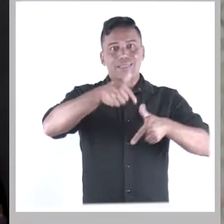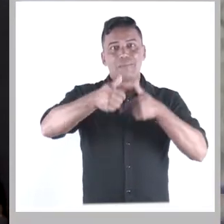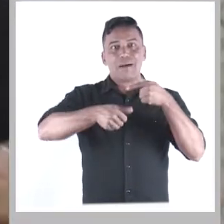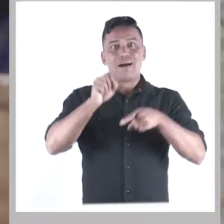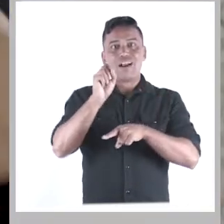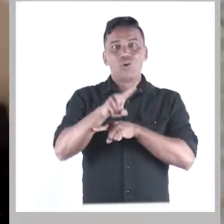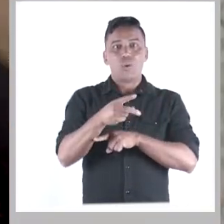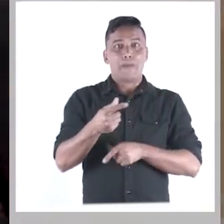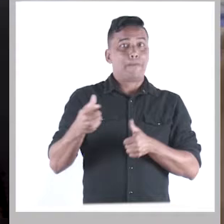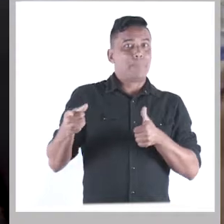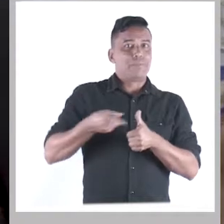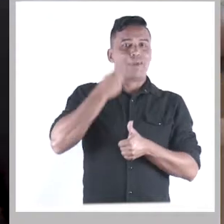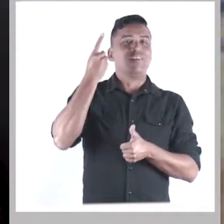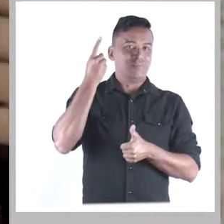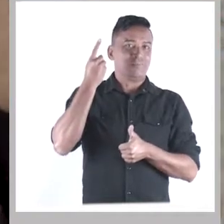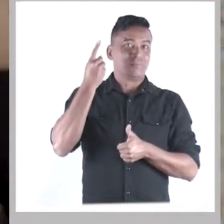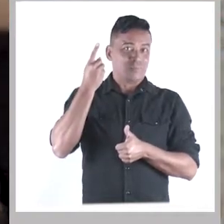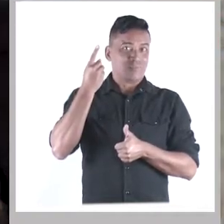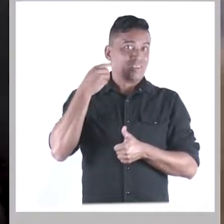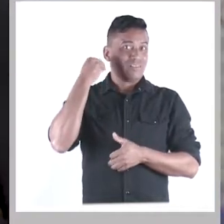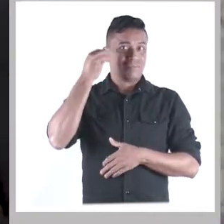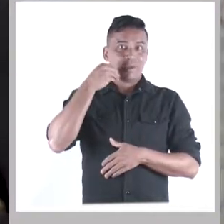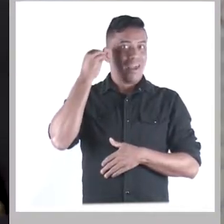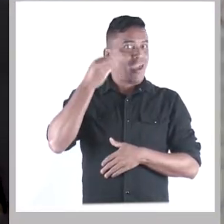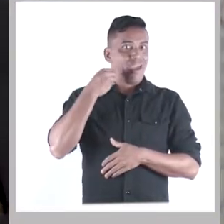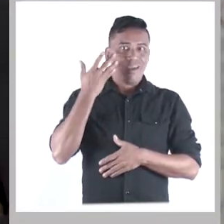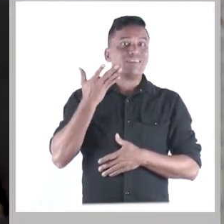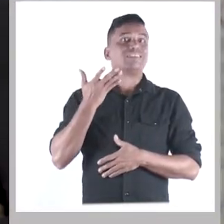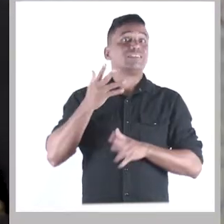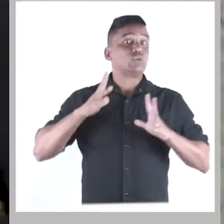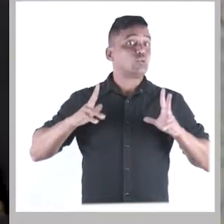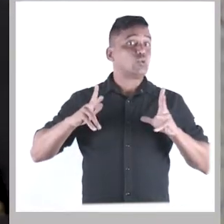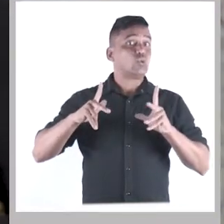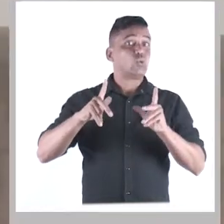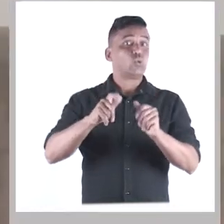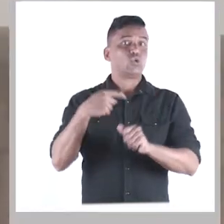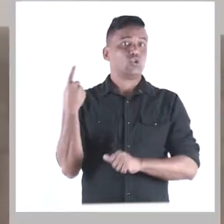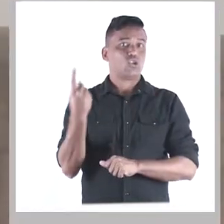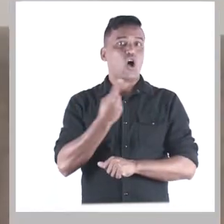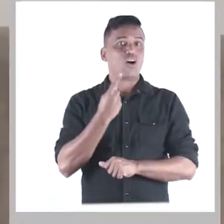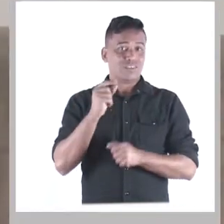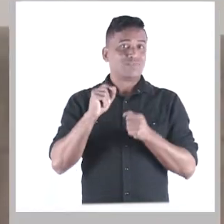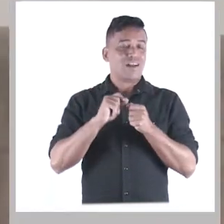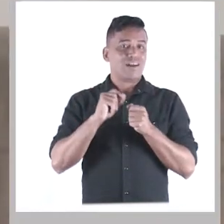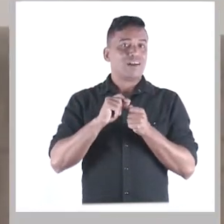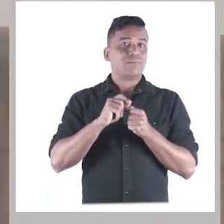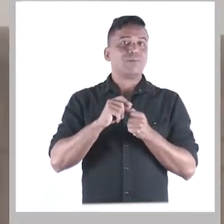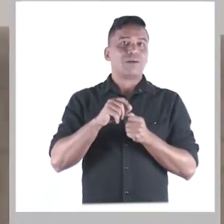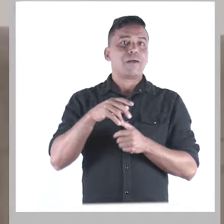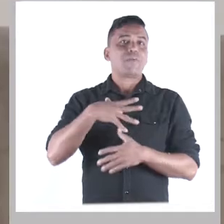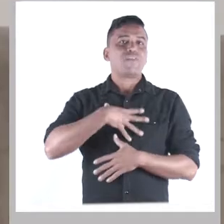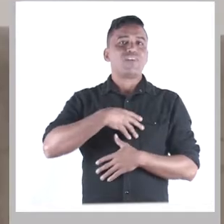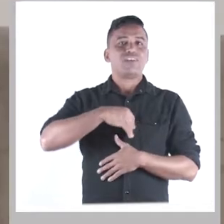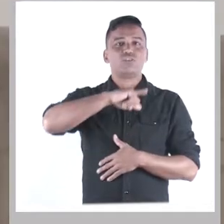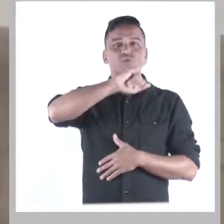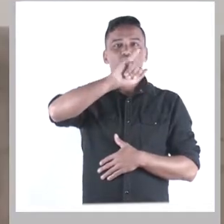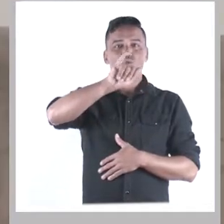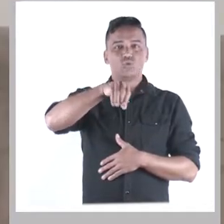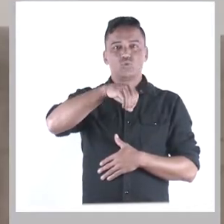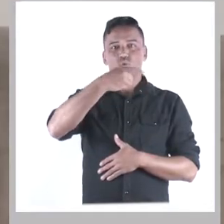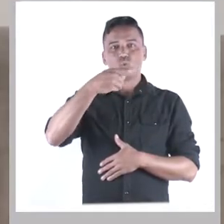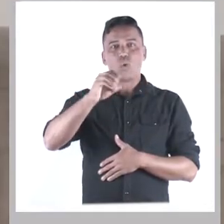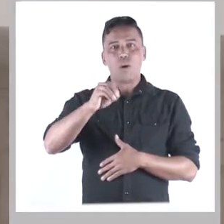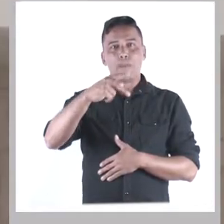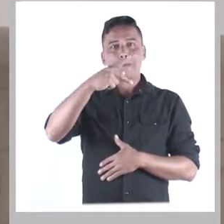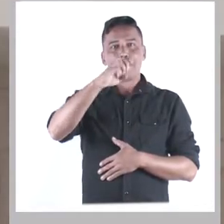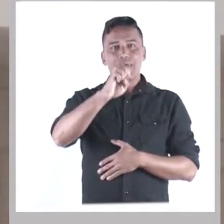né? E completamente diferente do que tudo que a gente sonhou, né? Então, assim, eu acho que a gente precisa... o João, né? O João Pedro, o